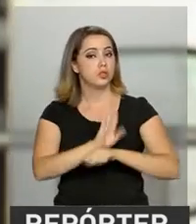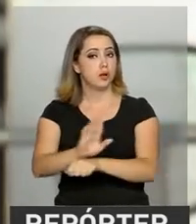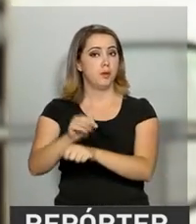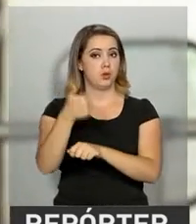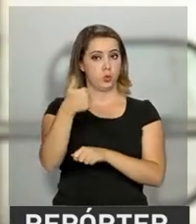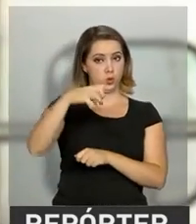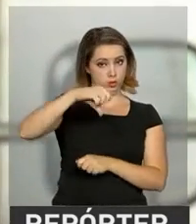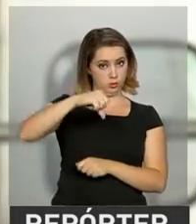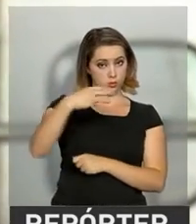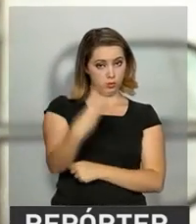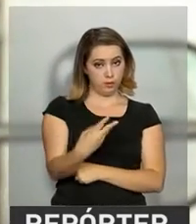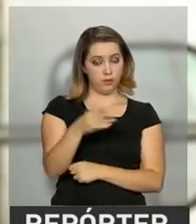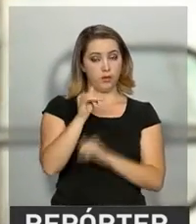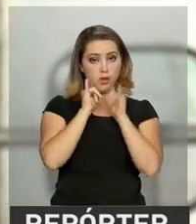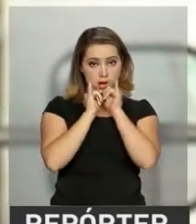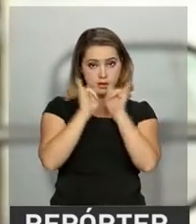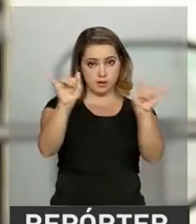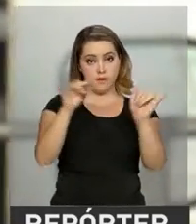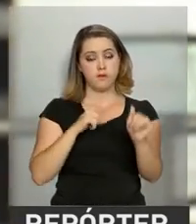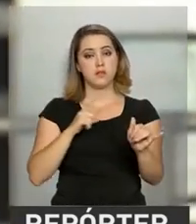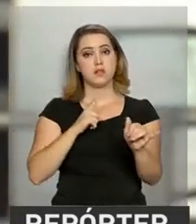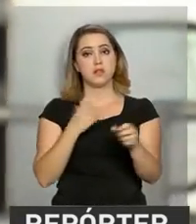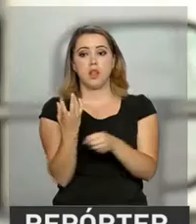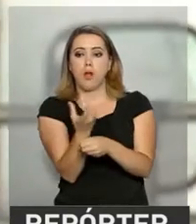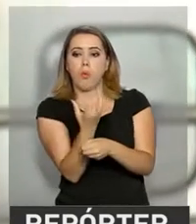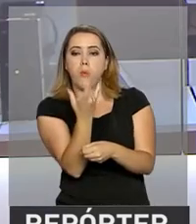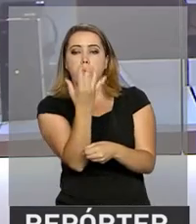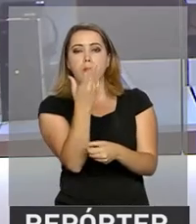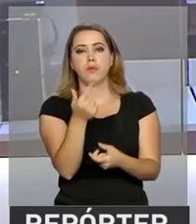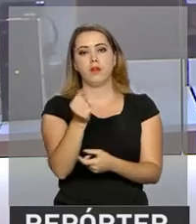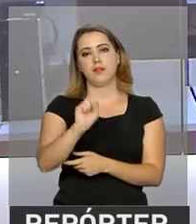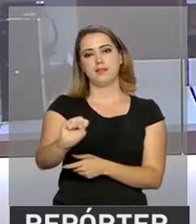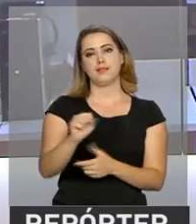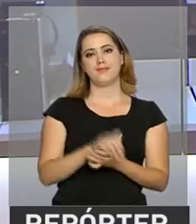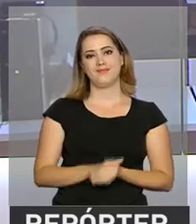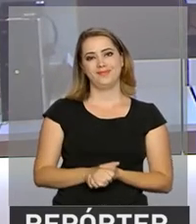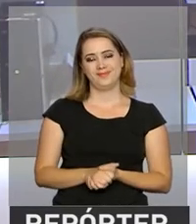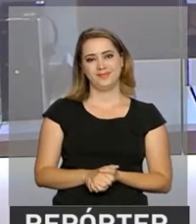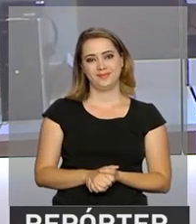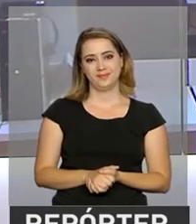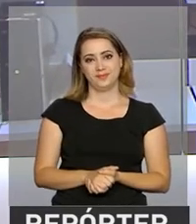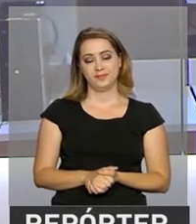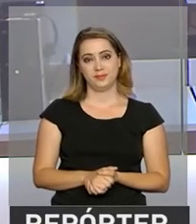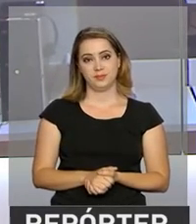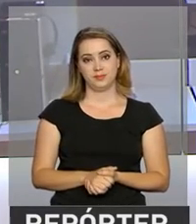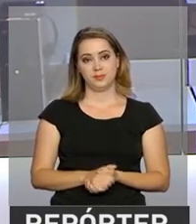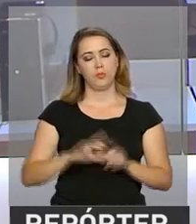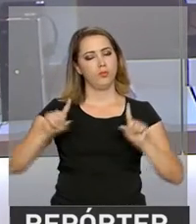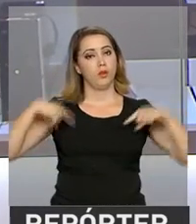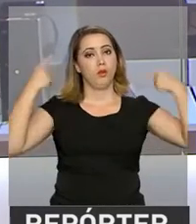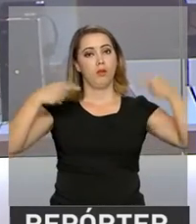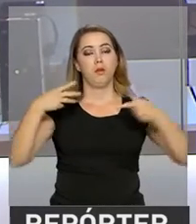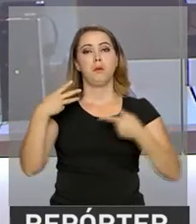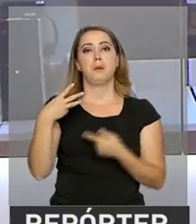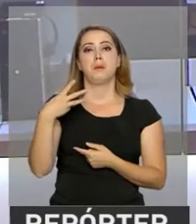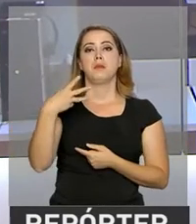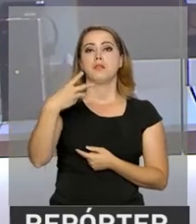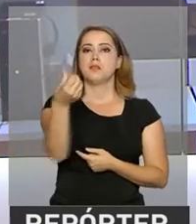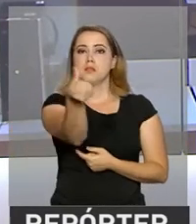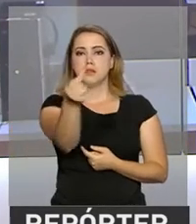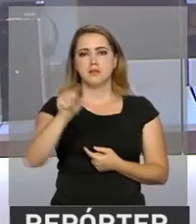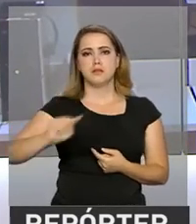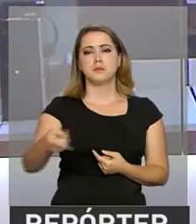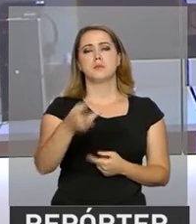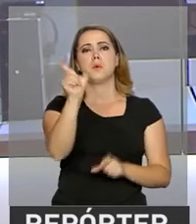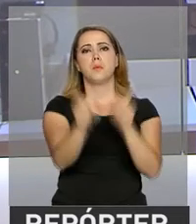193 avisando que está tendo um vazamento só isso mais nada mais de 36 mil pessoas nos estados de pernambuco